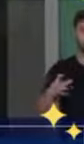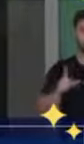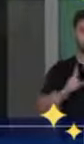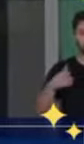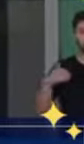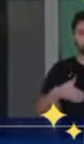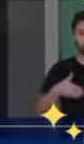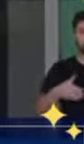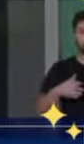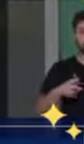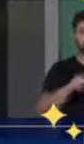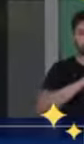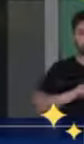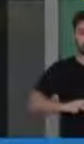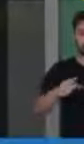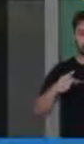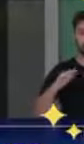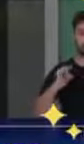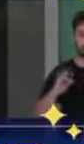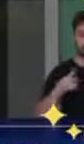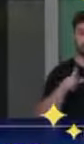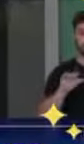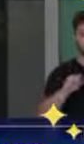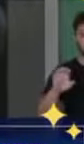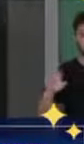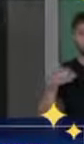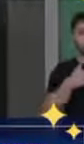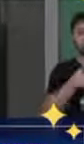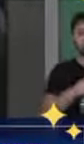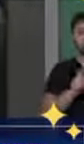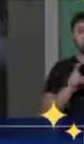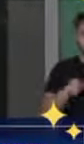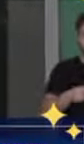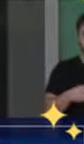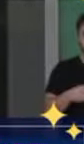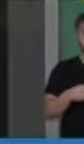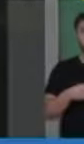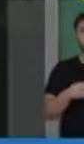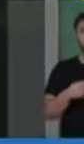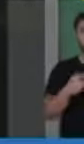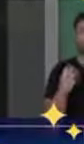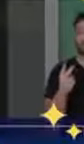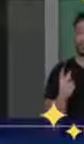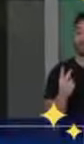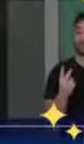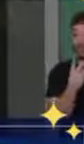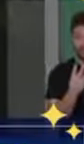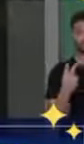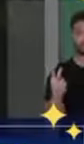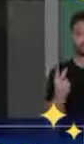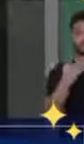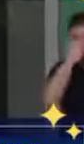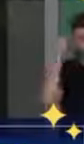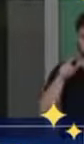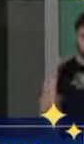presença da presidente do PT, Gleisi Hoffmann, teve 1.042 pessoas. 1.040, tem que